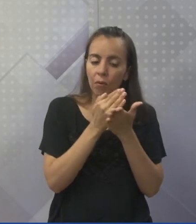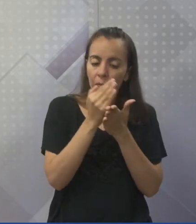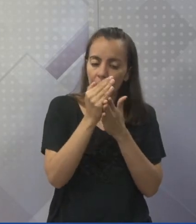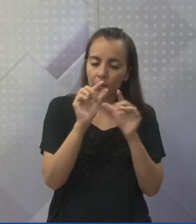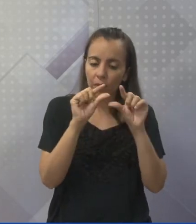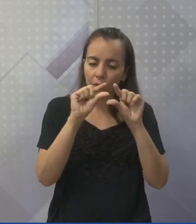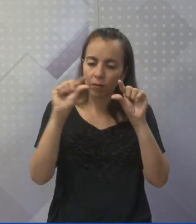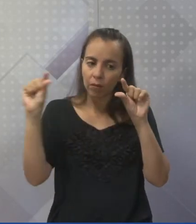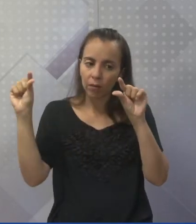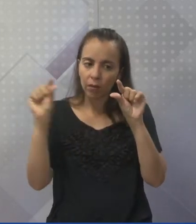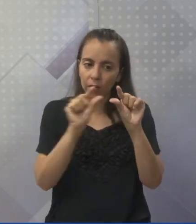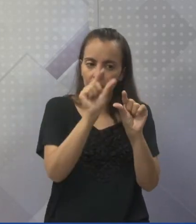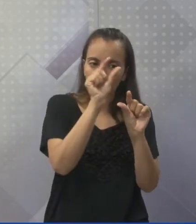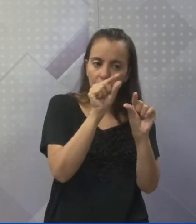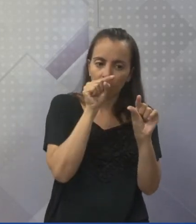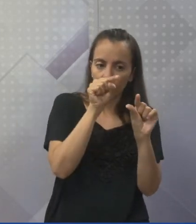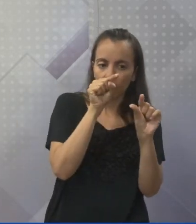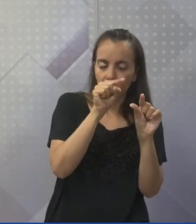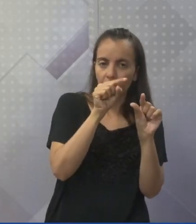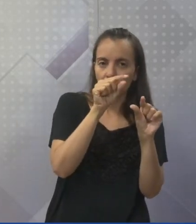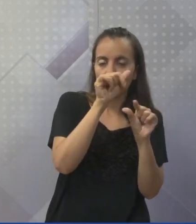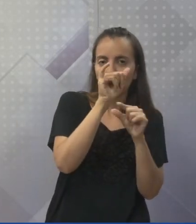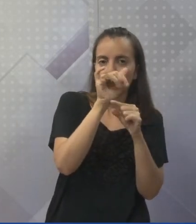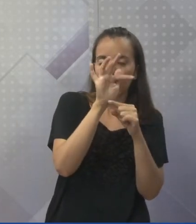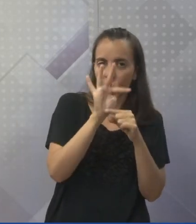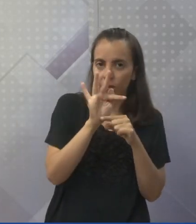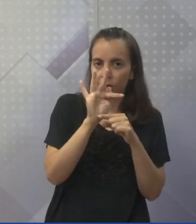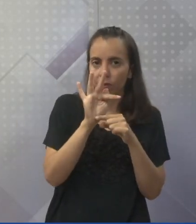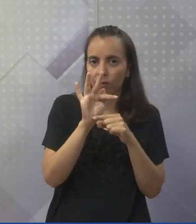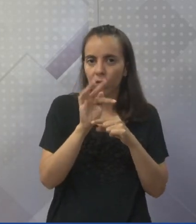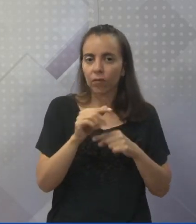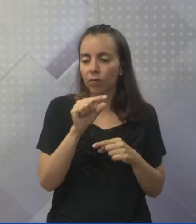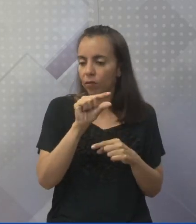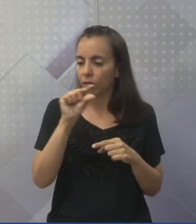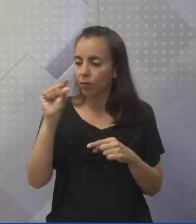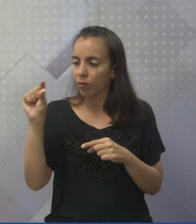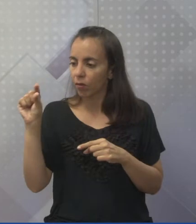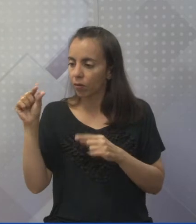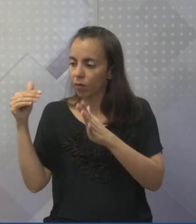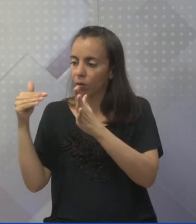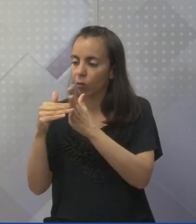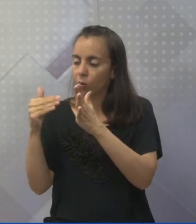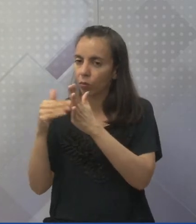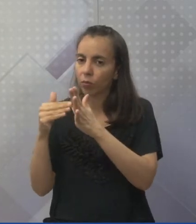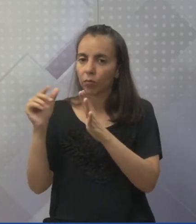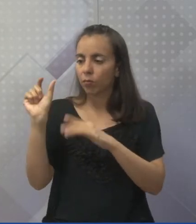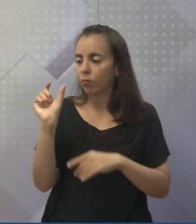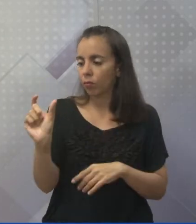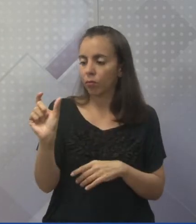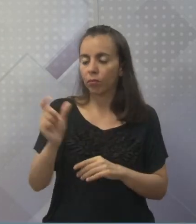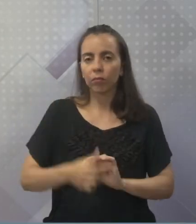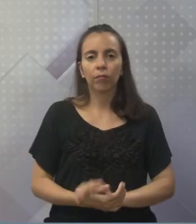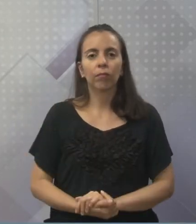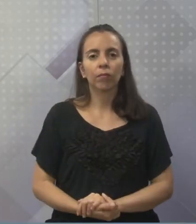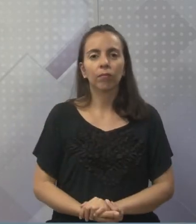primeiro membro, né? Primeira oração. E would estará na segunda oração. Fica mais ou menos